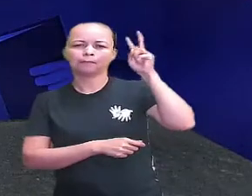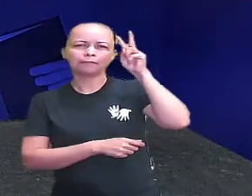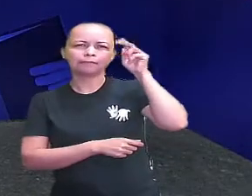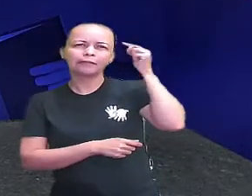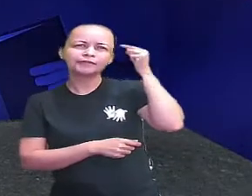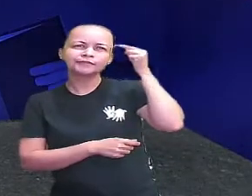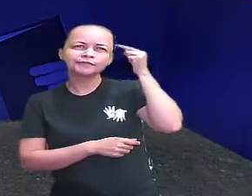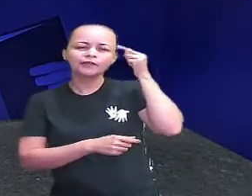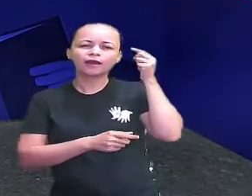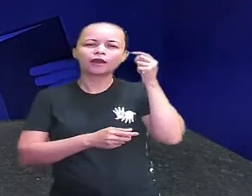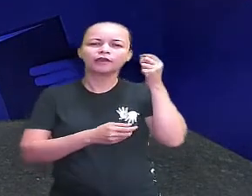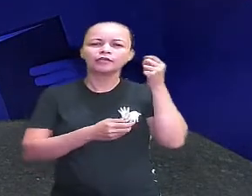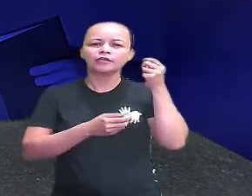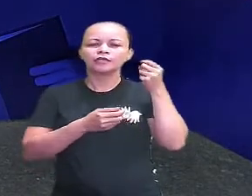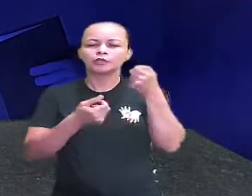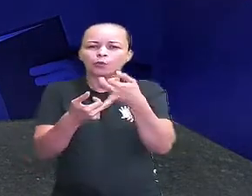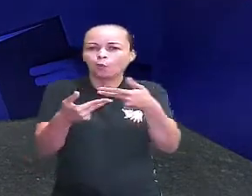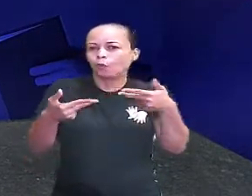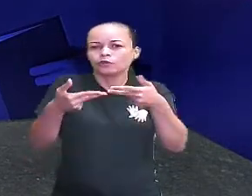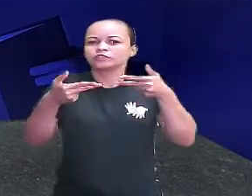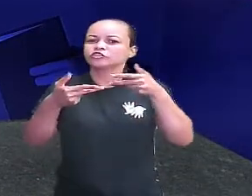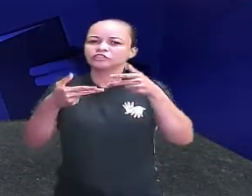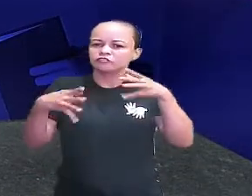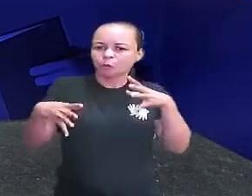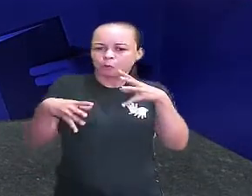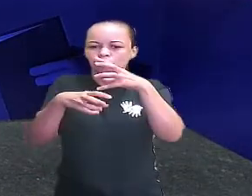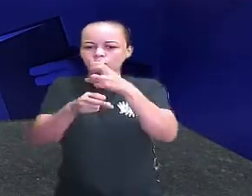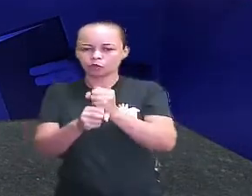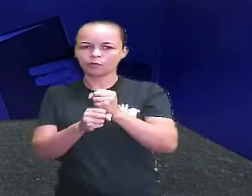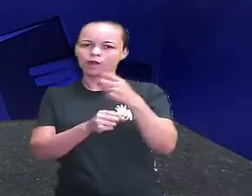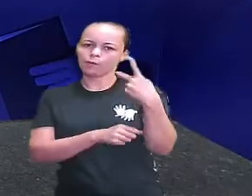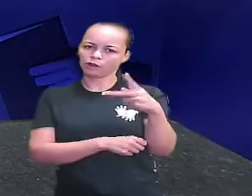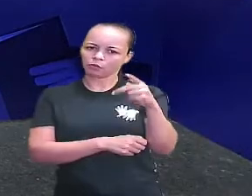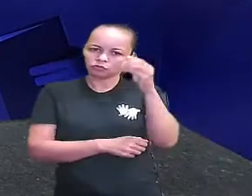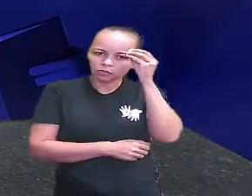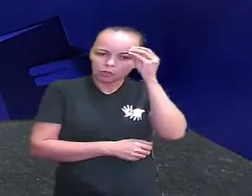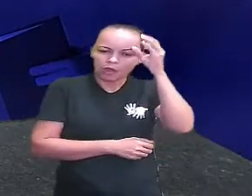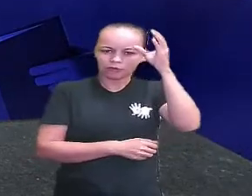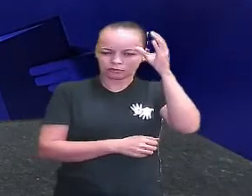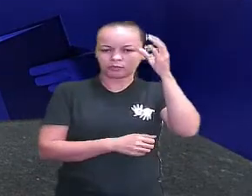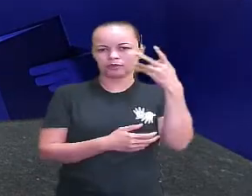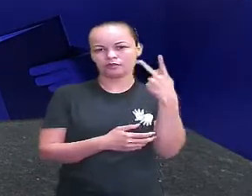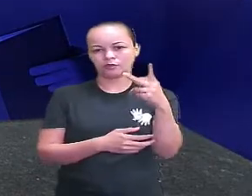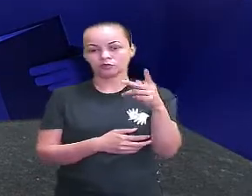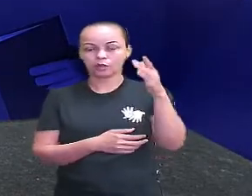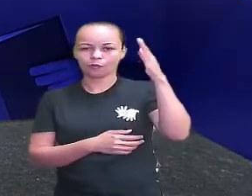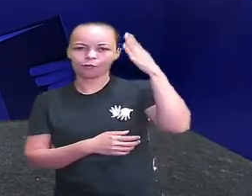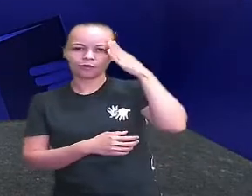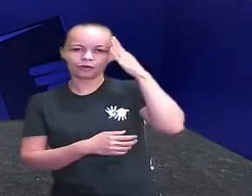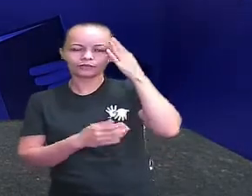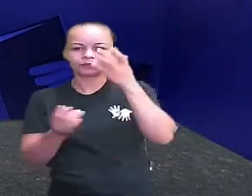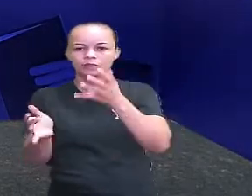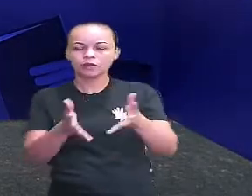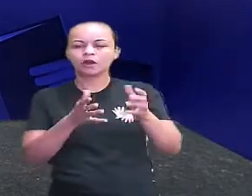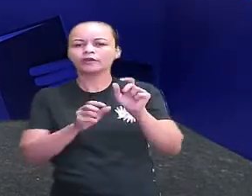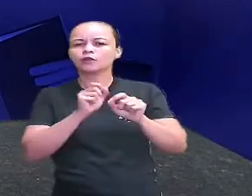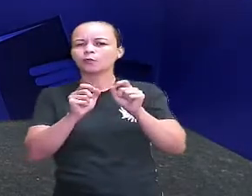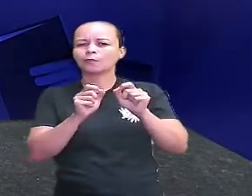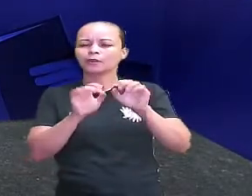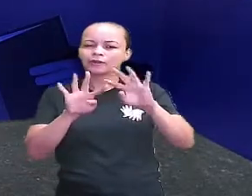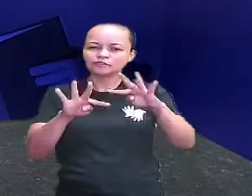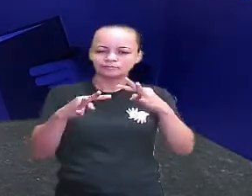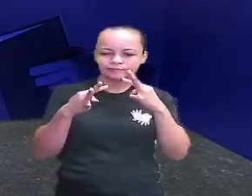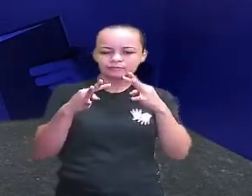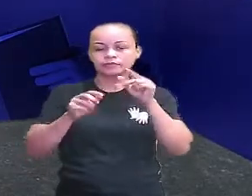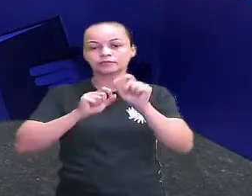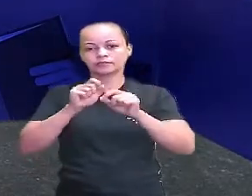vão acrescentar, que vão somar para o teu saber. Então eu já peço a você que anota tudo que a gente vai falar, presta atenção, porque